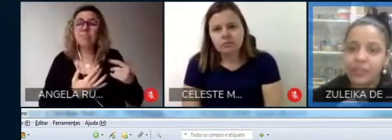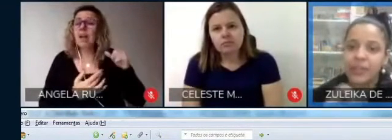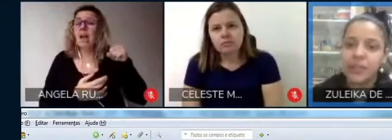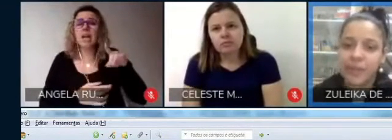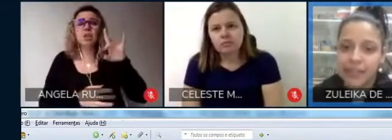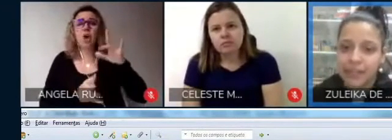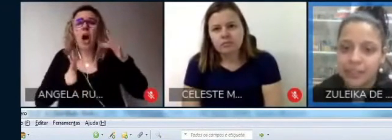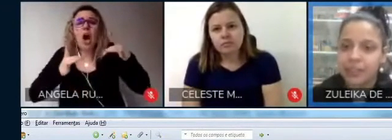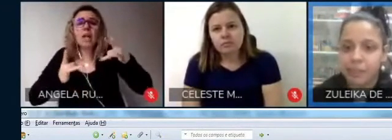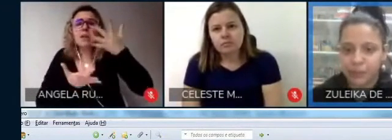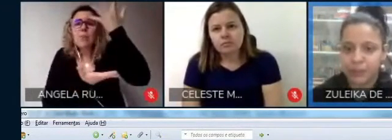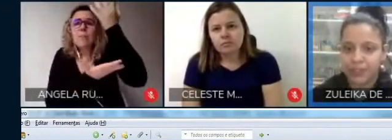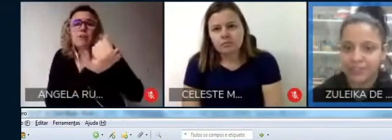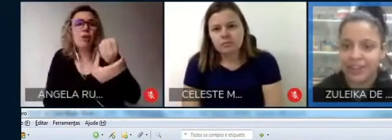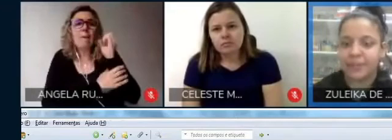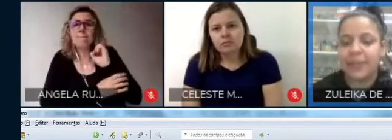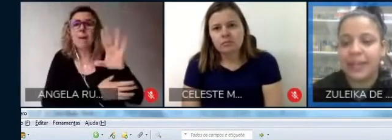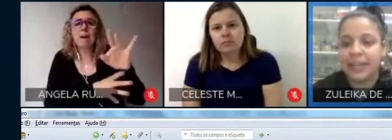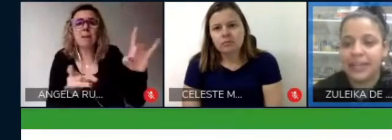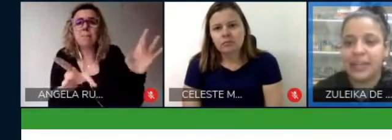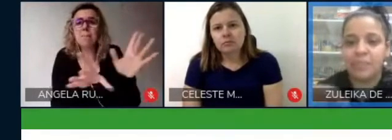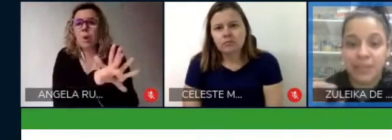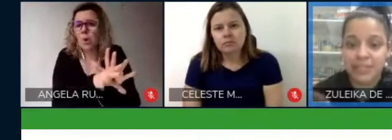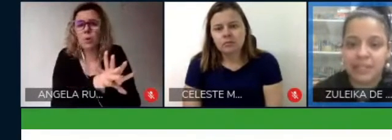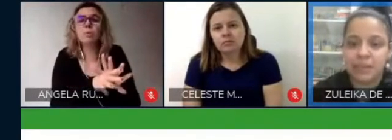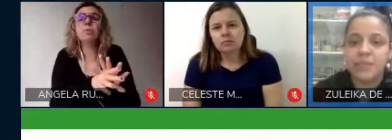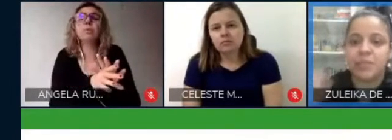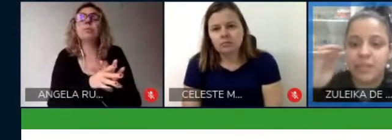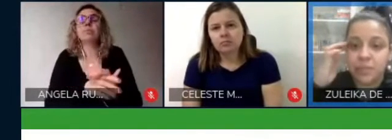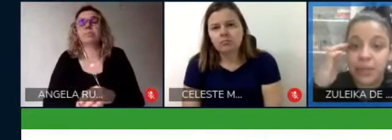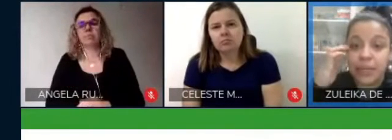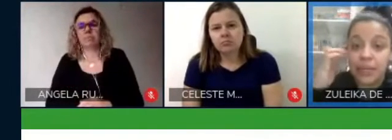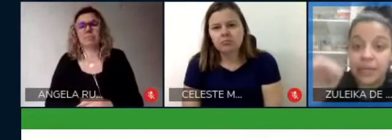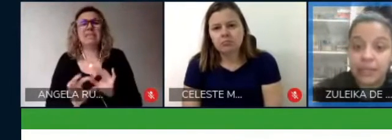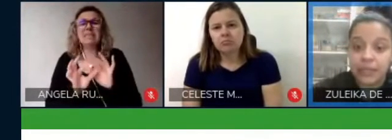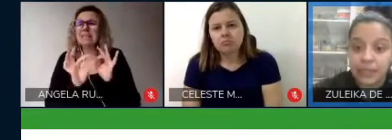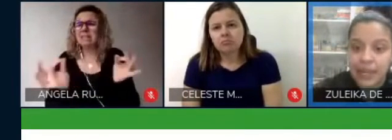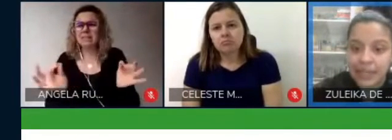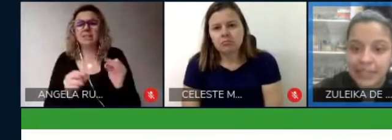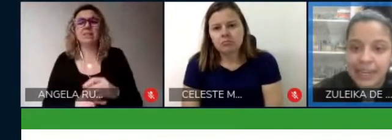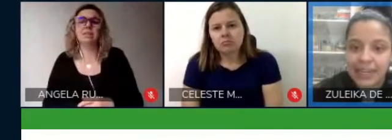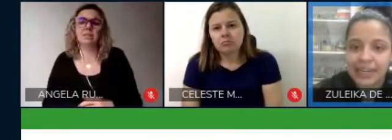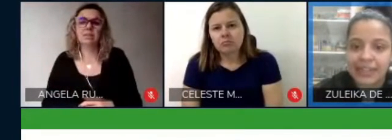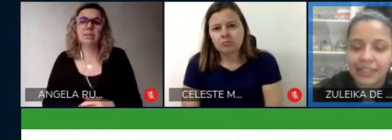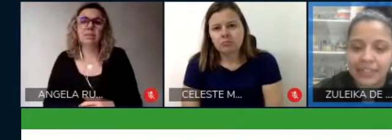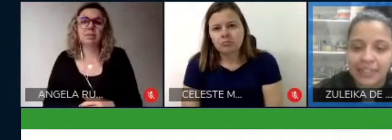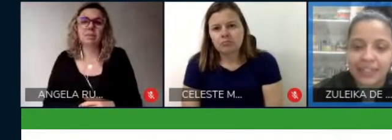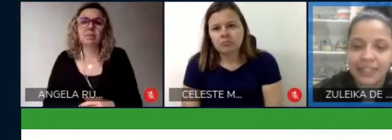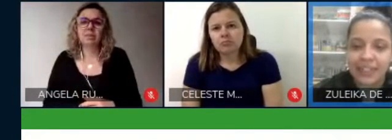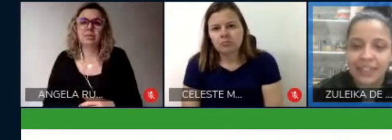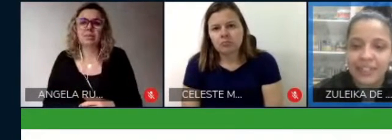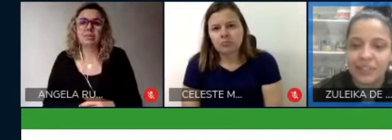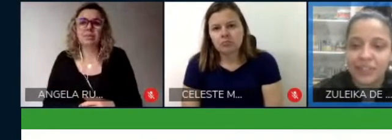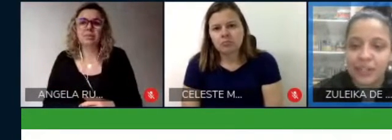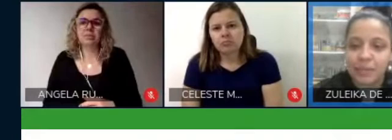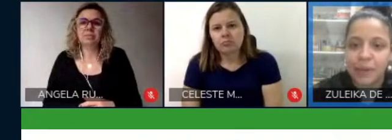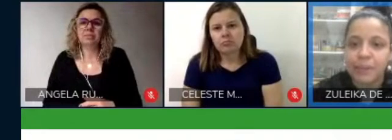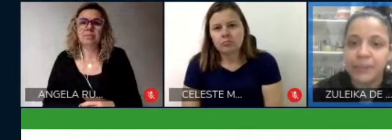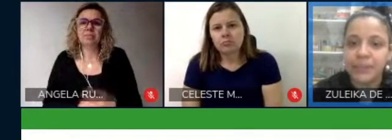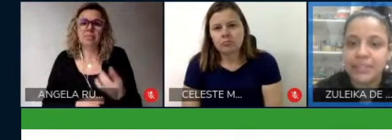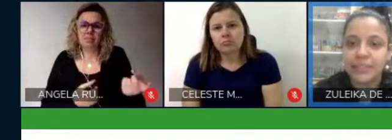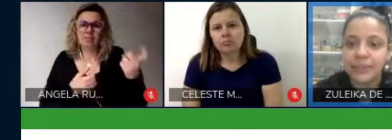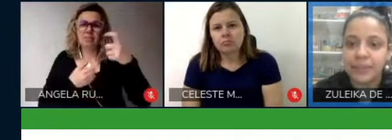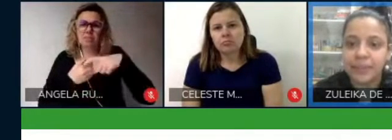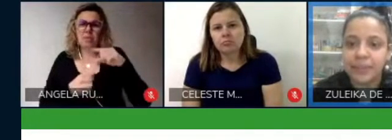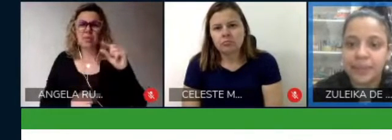o arquivinho e mandar. E pronto, e ele vai. Né, bem simples mesmo. Aqui é a carinha dele. Você volta ali